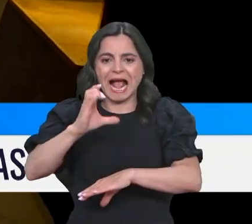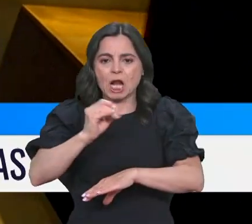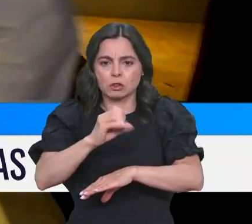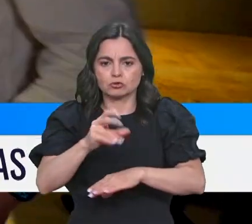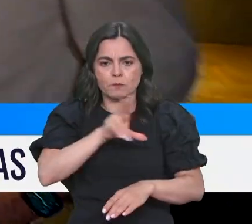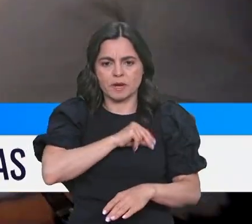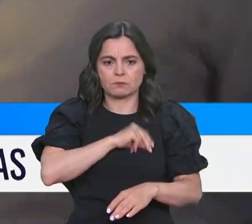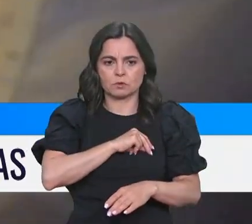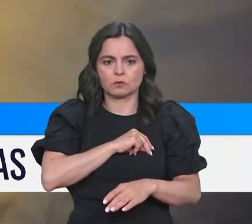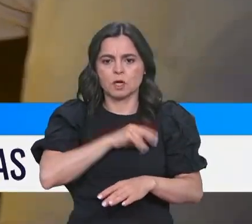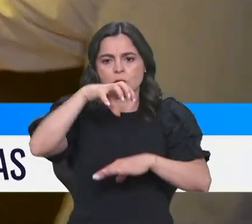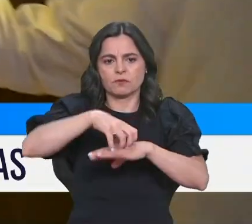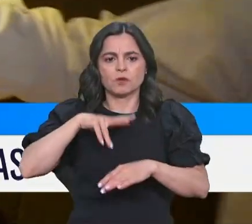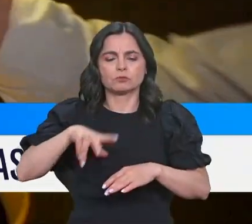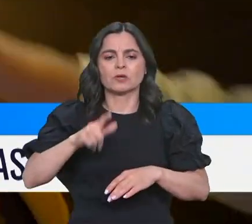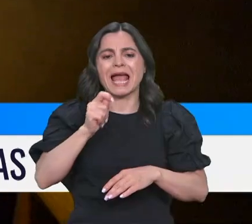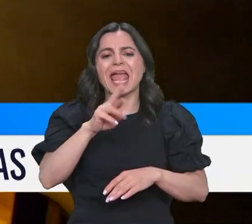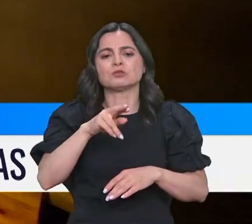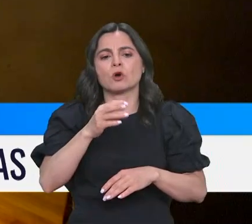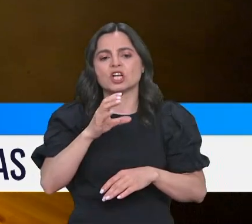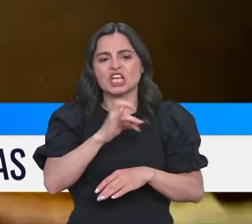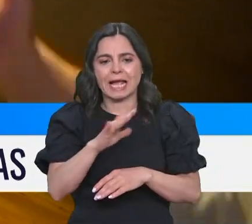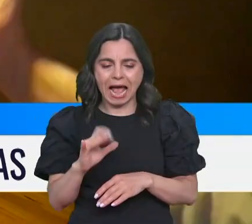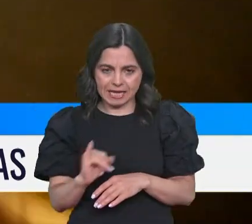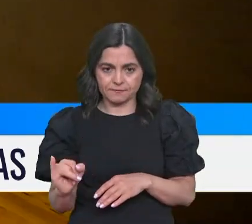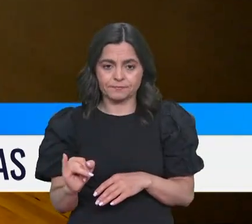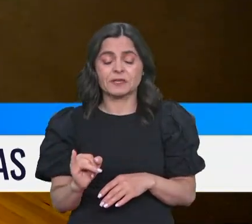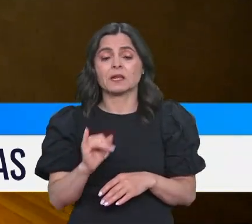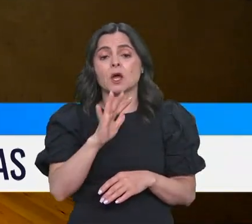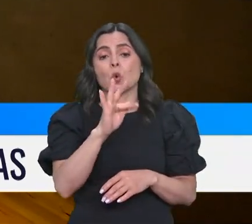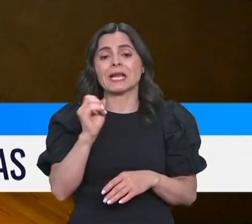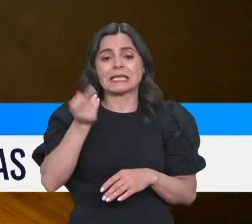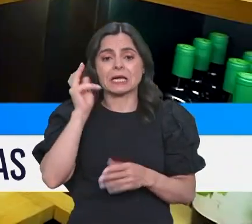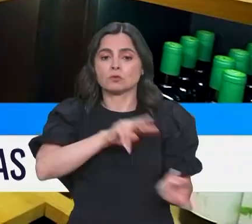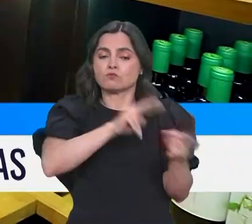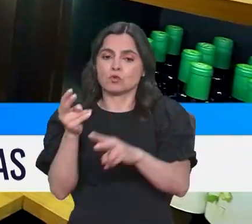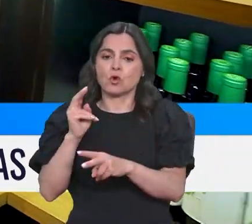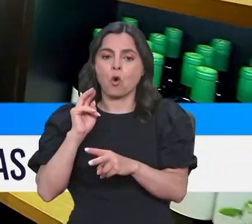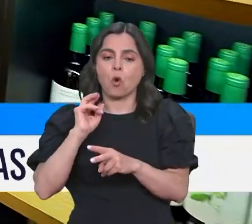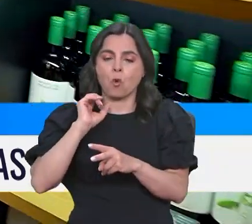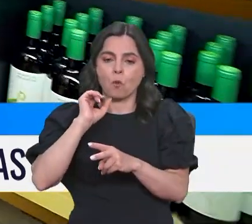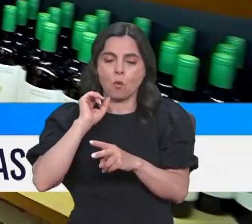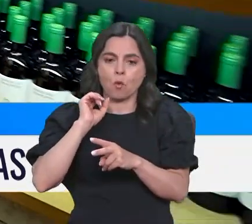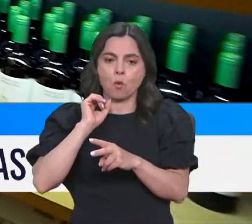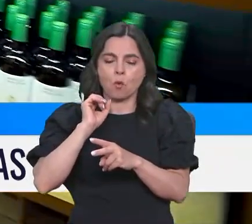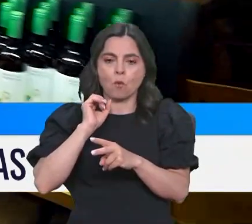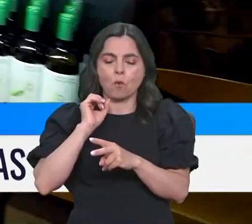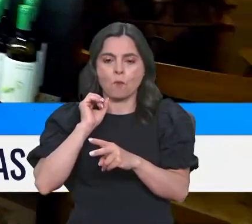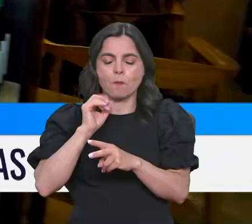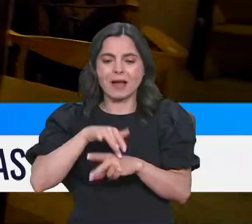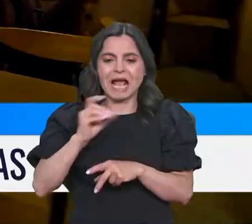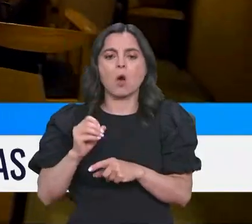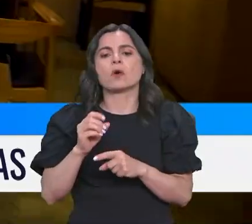premiado pelo Pavilhão de Portugal na Expo de Xangai. Há 40 anos mudou-se para Macau e há 12 começou a vender vinhos portugueses na